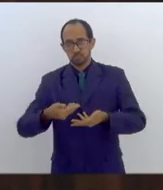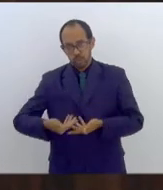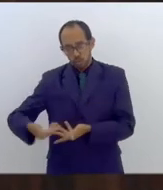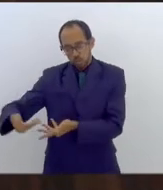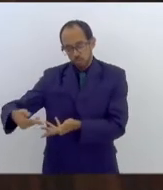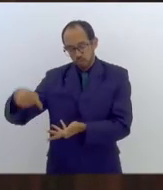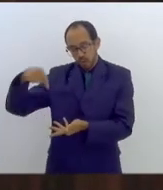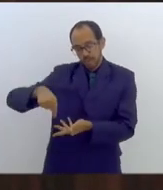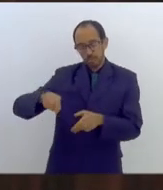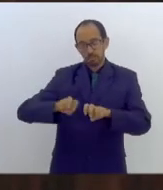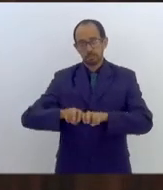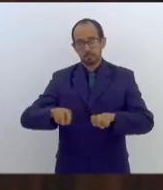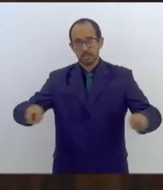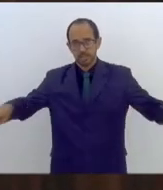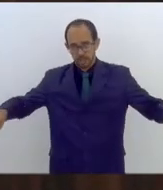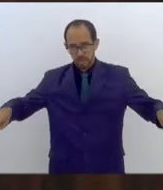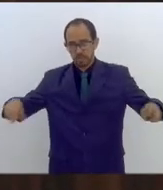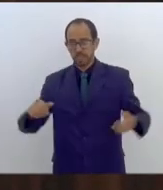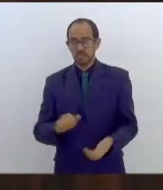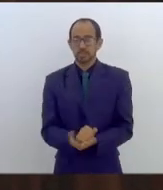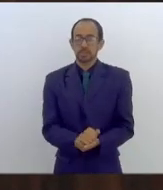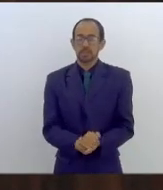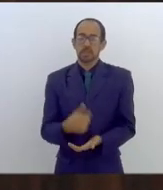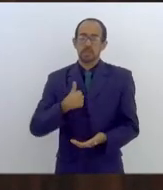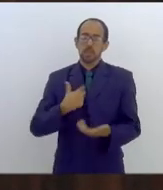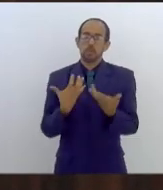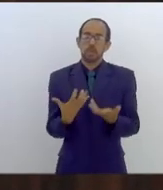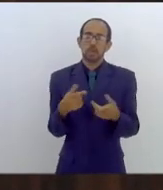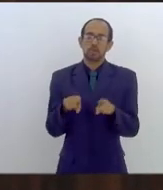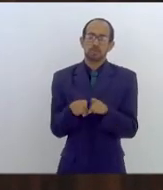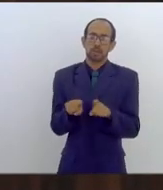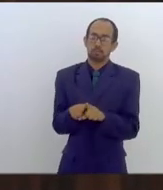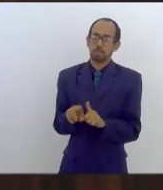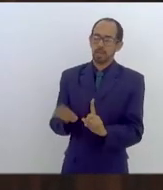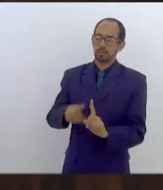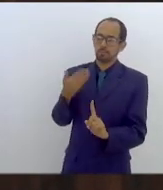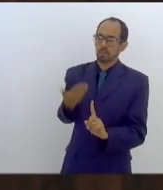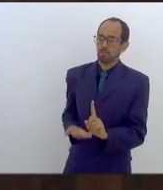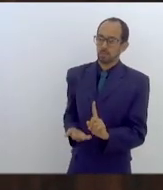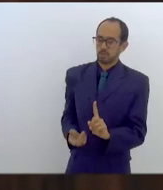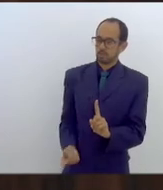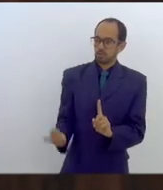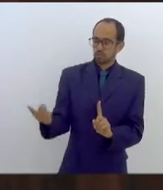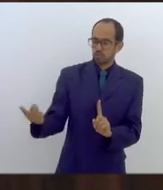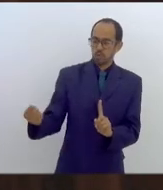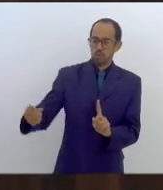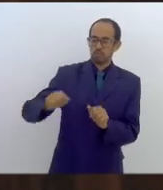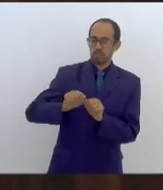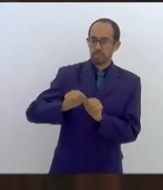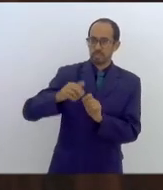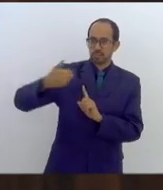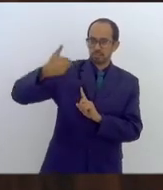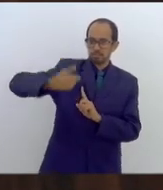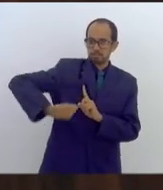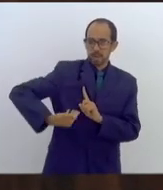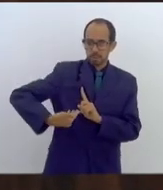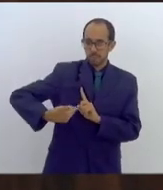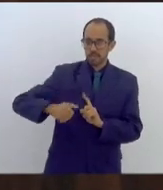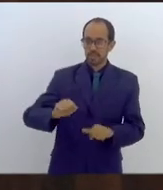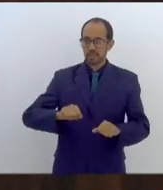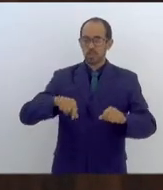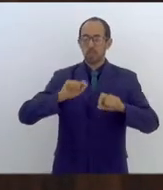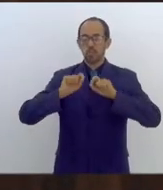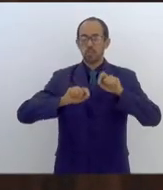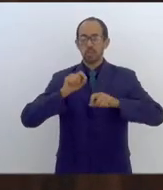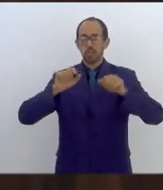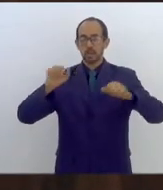para ocupar a mesa é também quero prestar a minha devido a homenagem já que o senhor também me emprestou uma homenagem que são os painéis